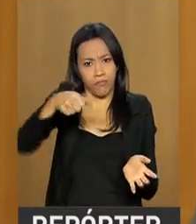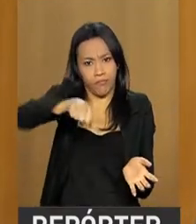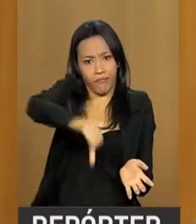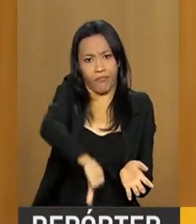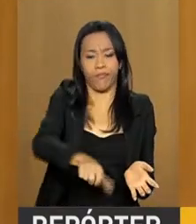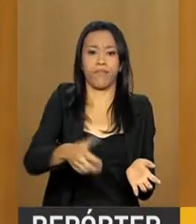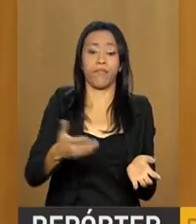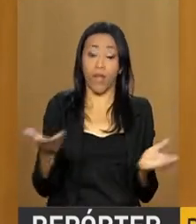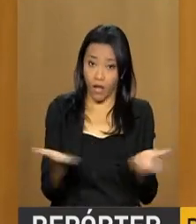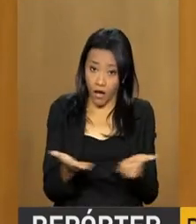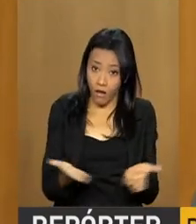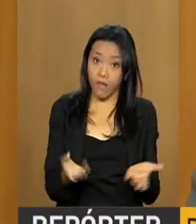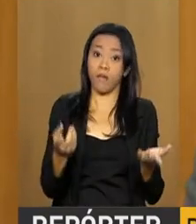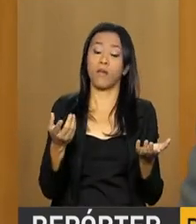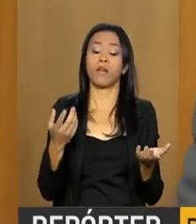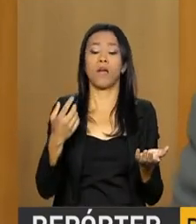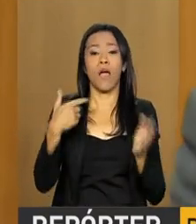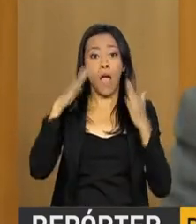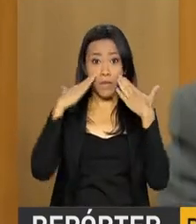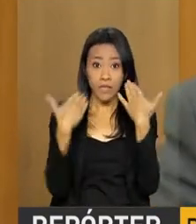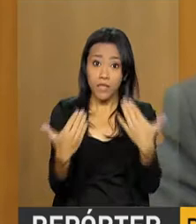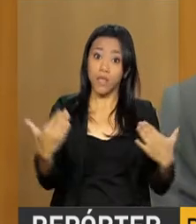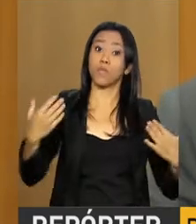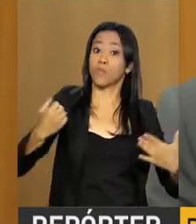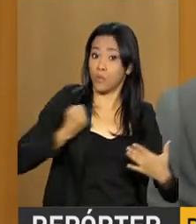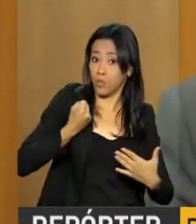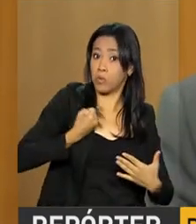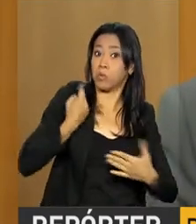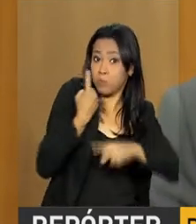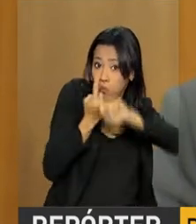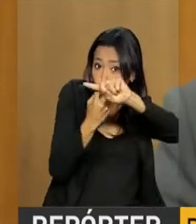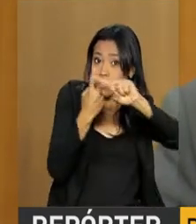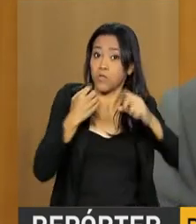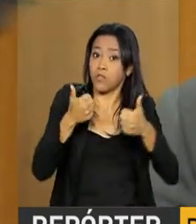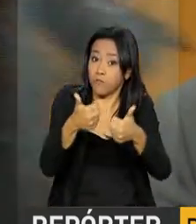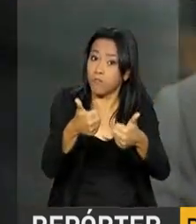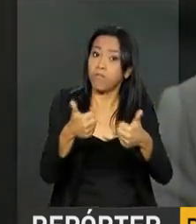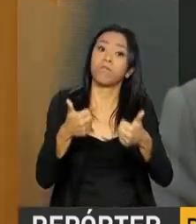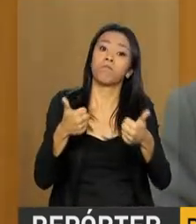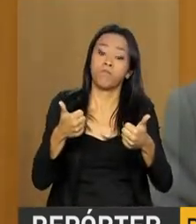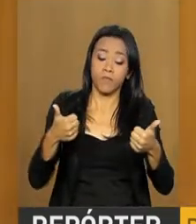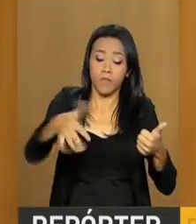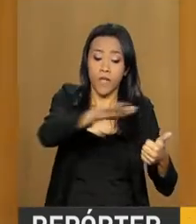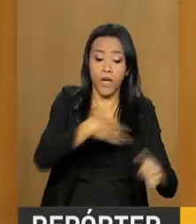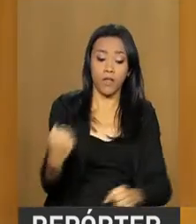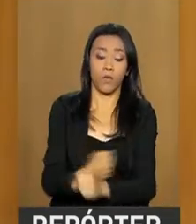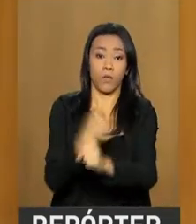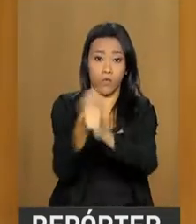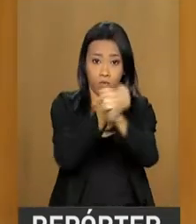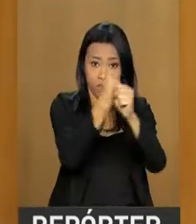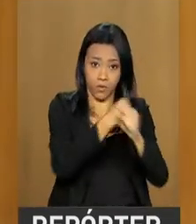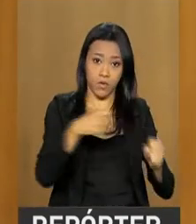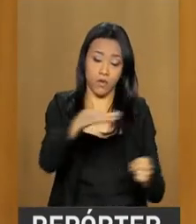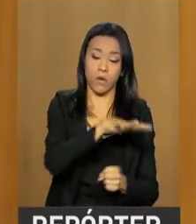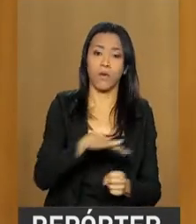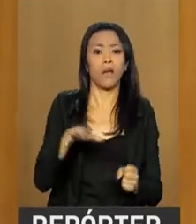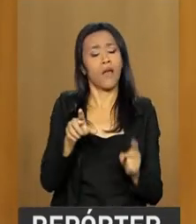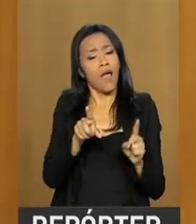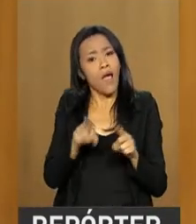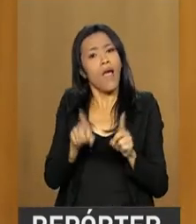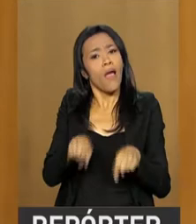Agora nós apresentamos aí números positivos na construção civil. Mas com certeza serão